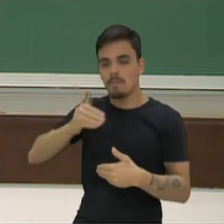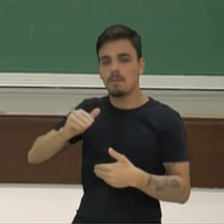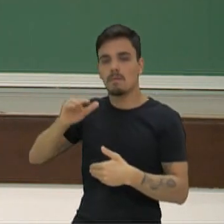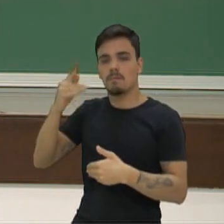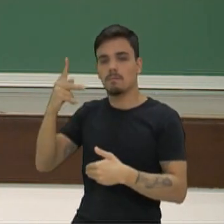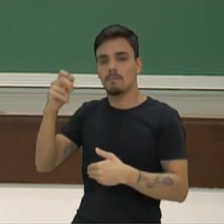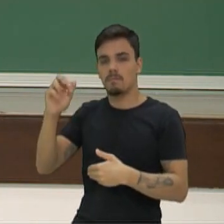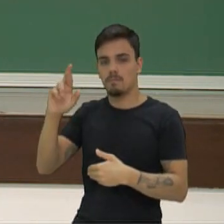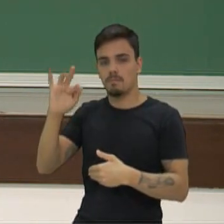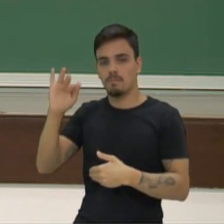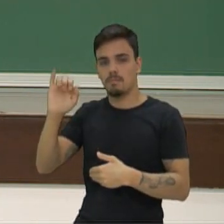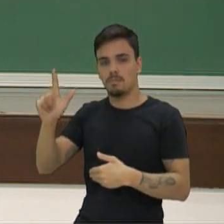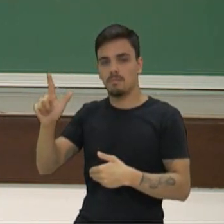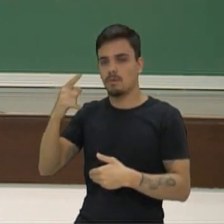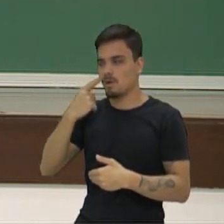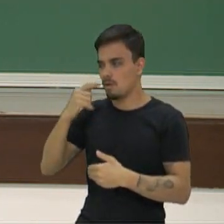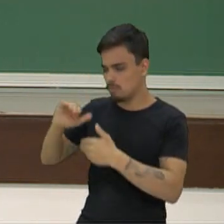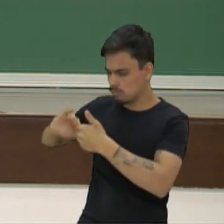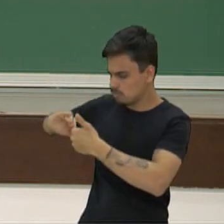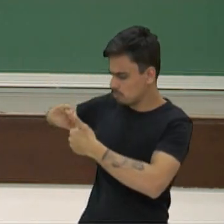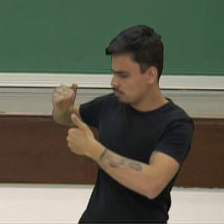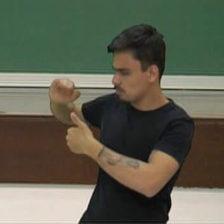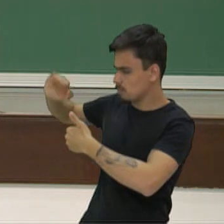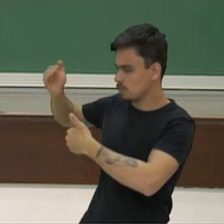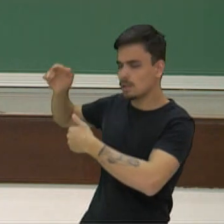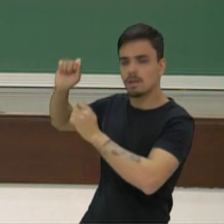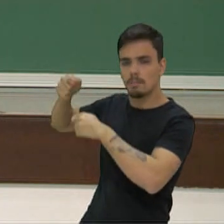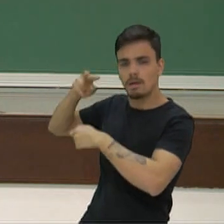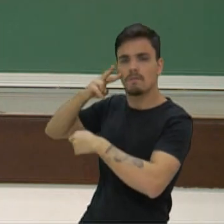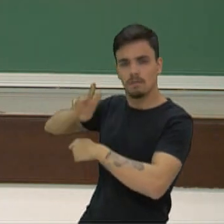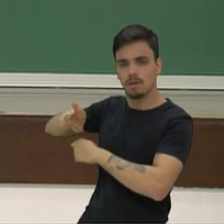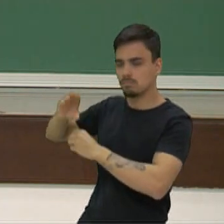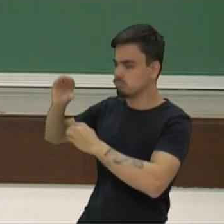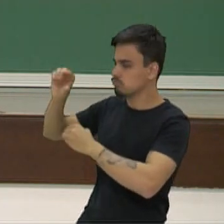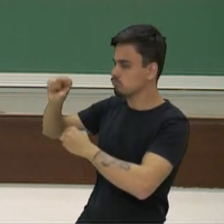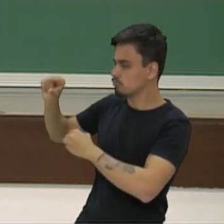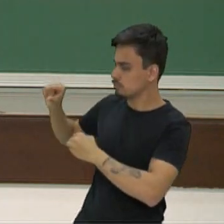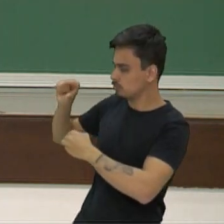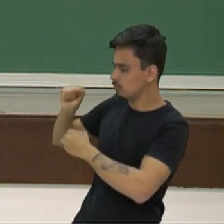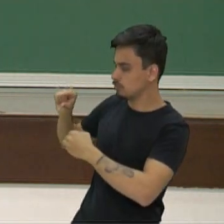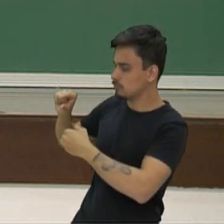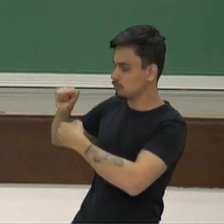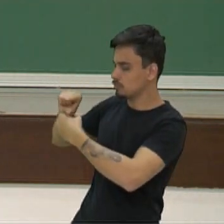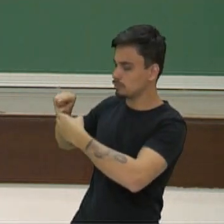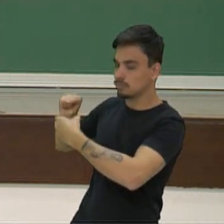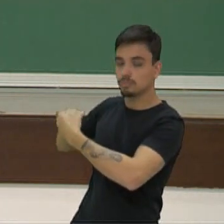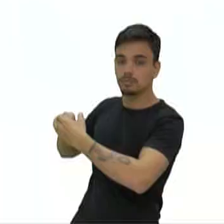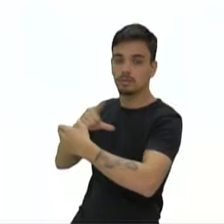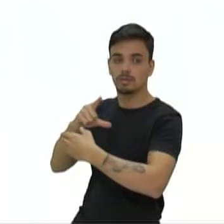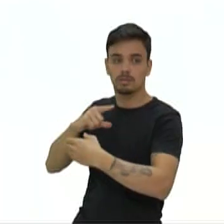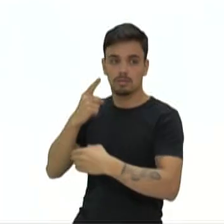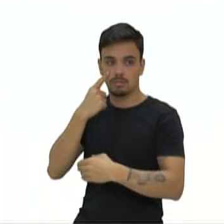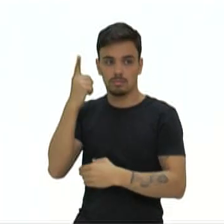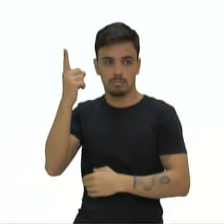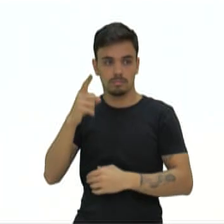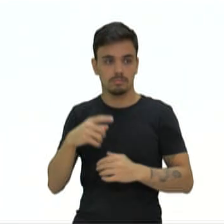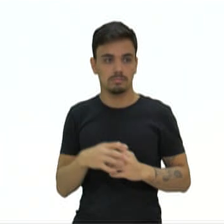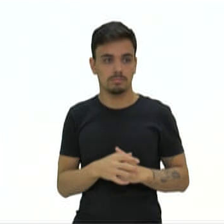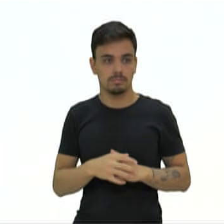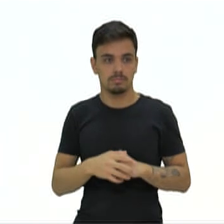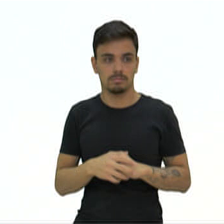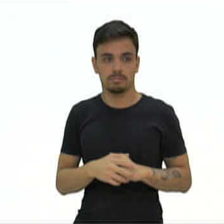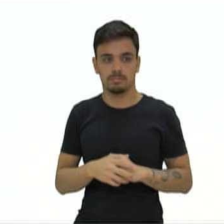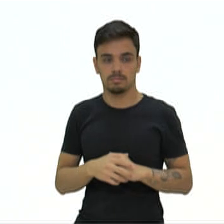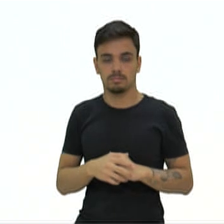carro, olhou, opa, aqui tem um perfil. E você olha as camadas. Aqui dá para ver direitinho, a primeira camada onde tem matéria orgânica e a matéria